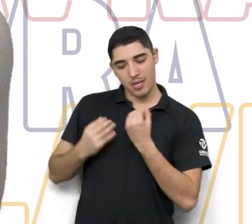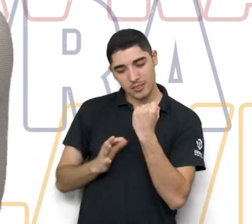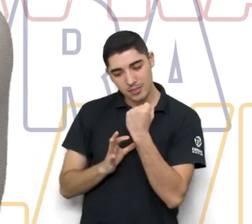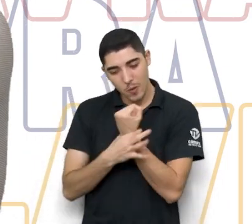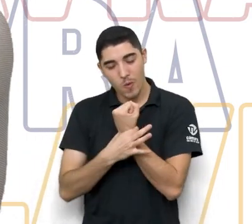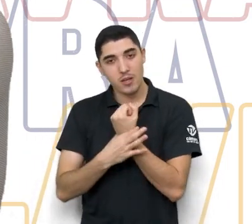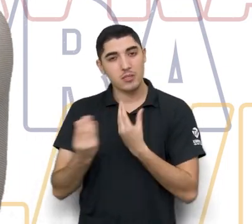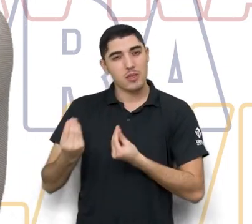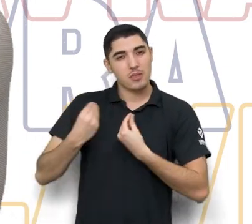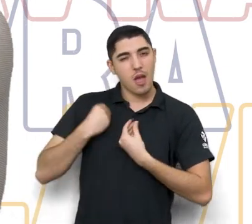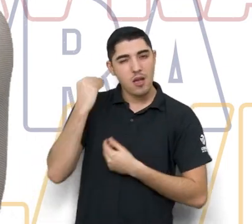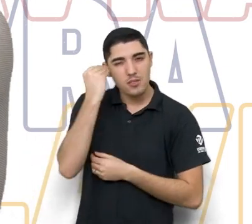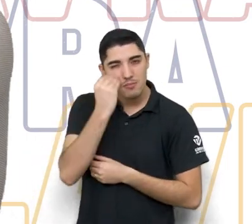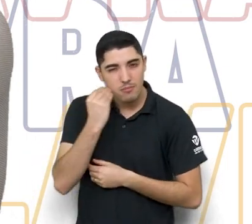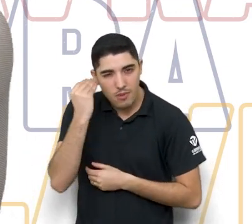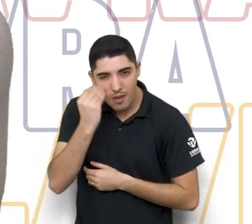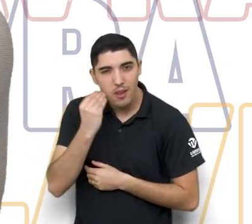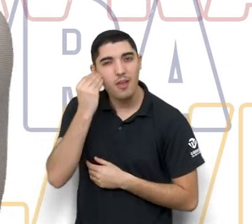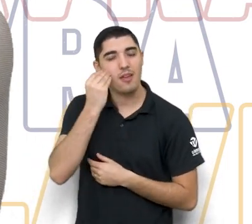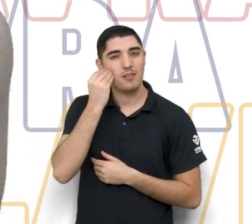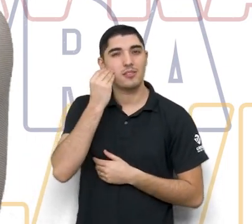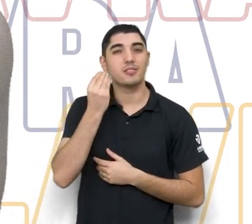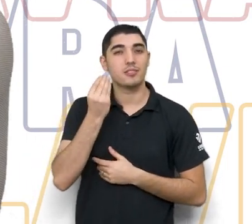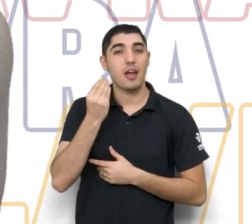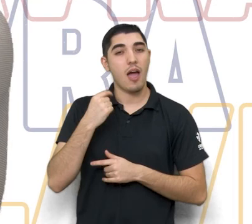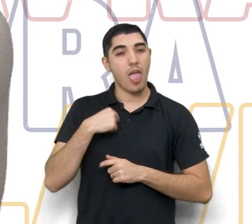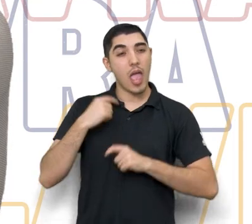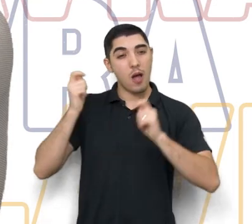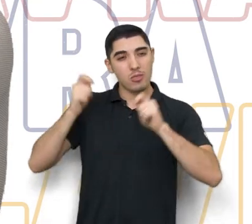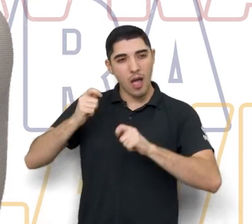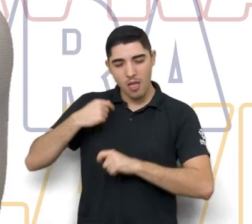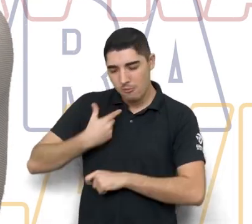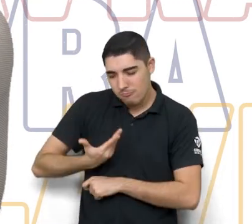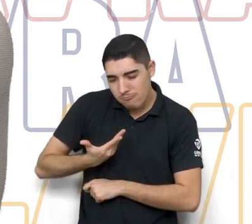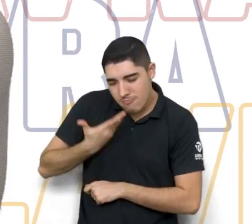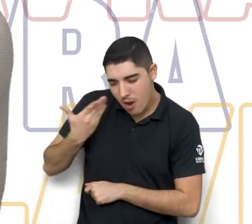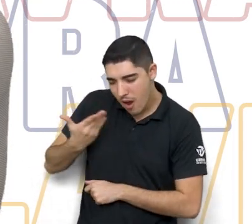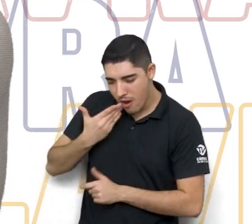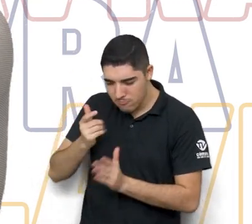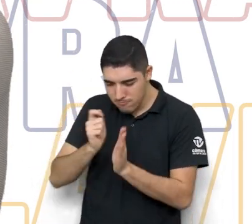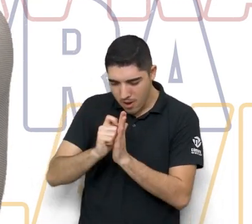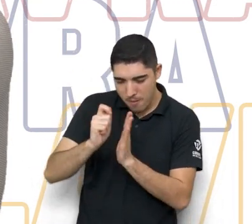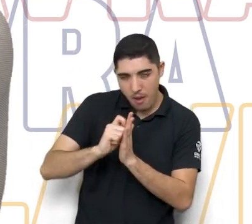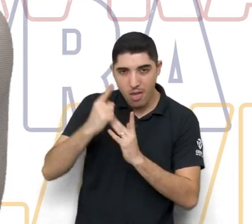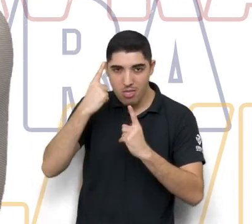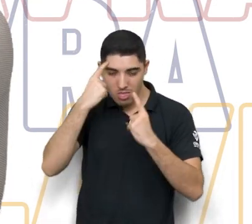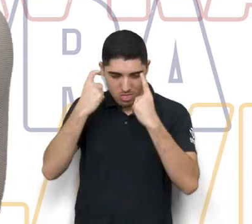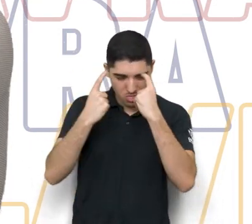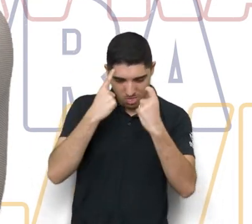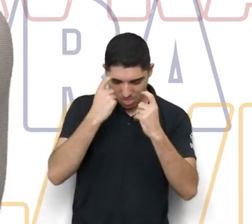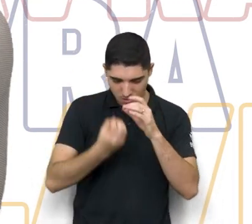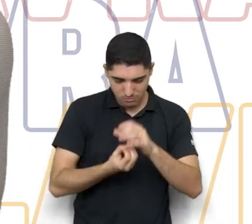mais cancha para se aventurar nesse universo